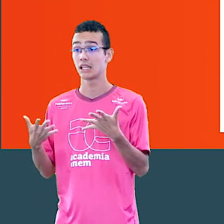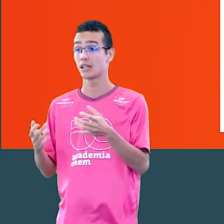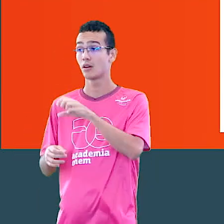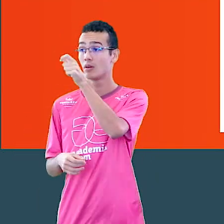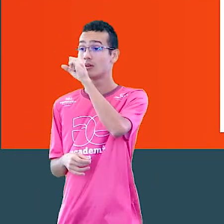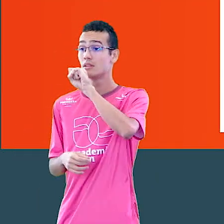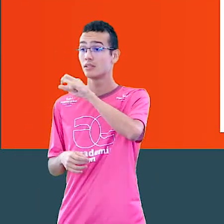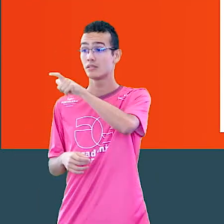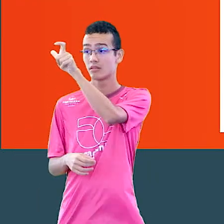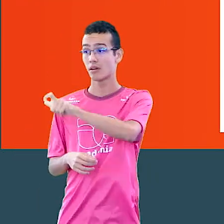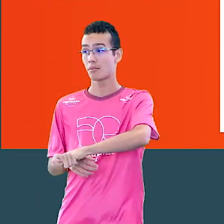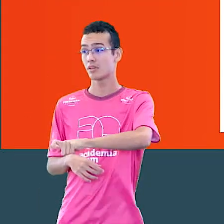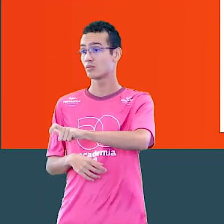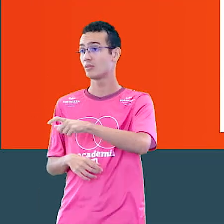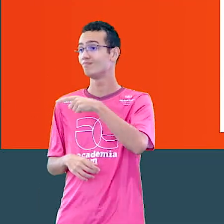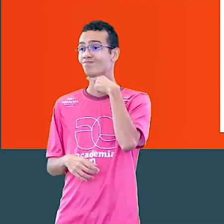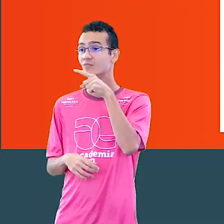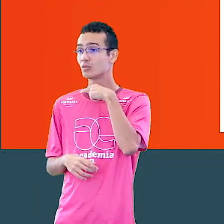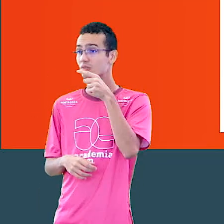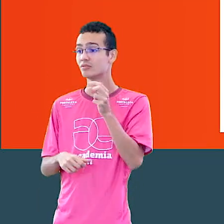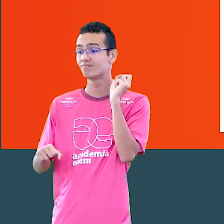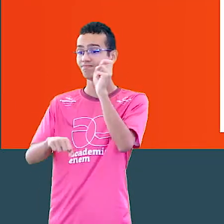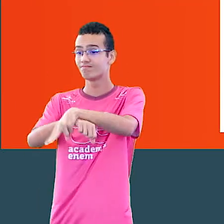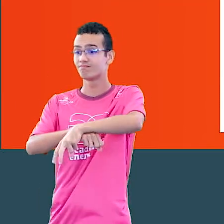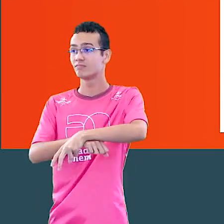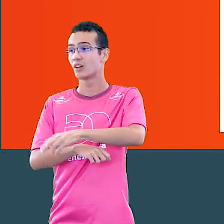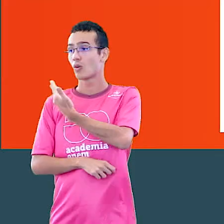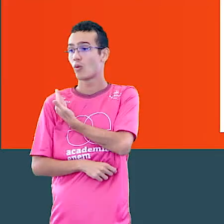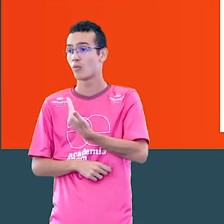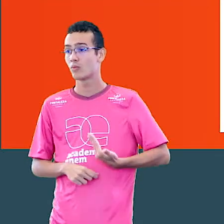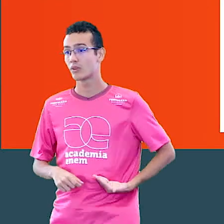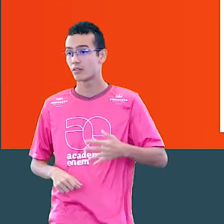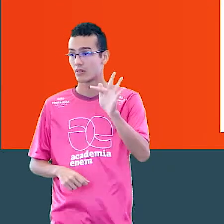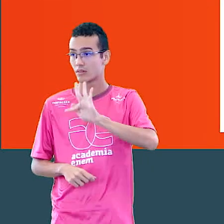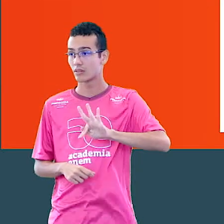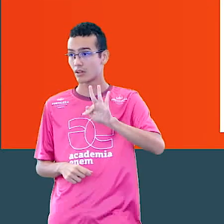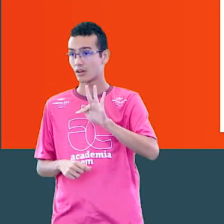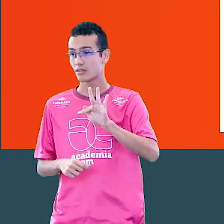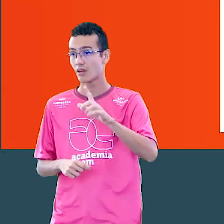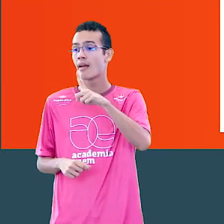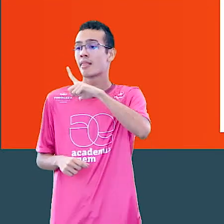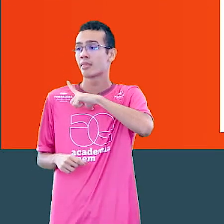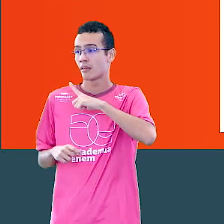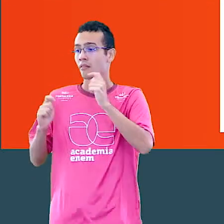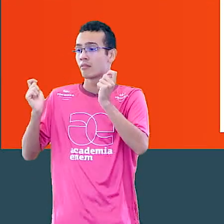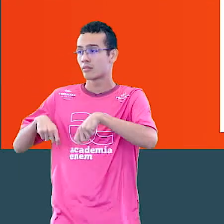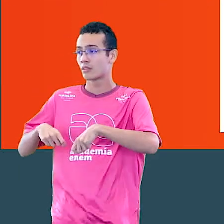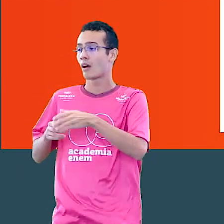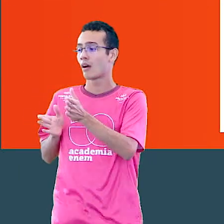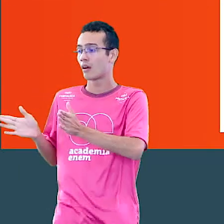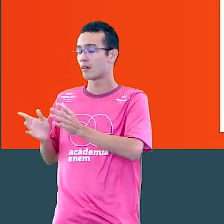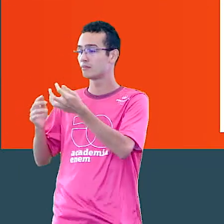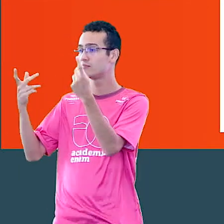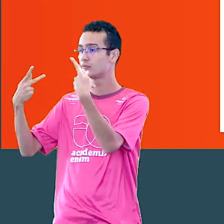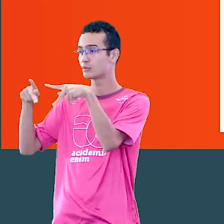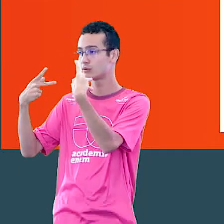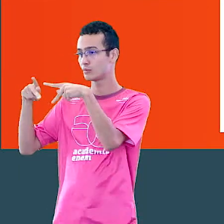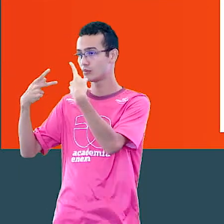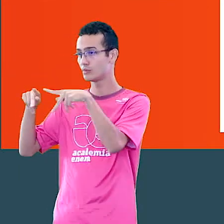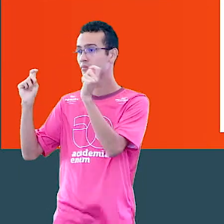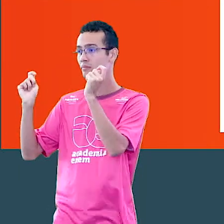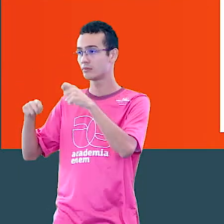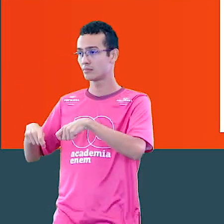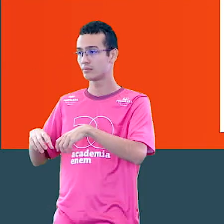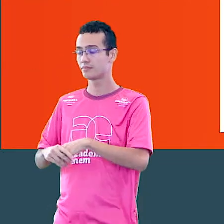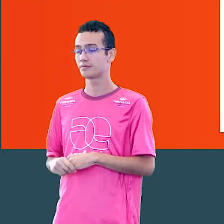consegue ingressar nas federais, o ProUni é a outra opção, a primeira opção que vocês devem tentar. E